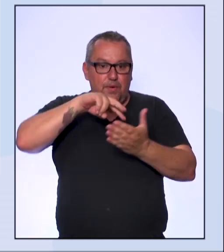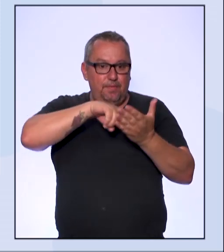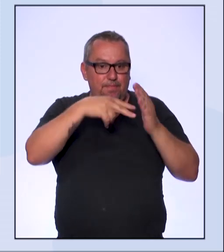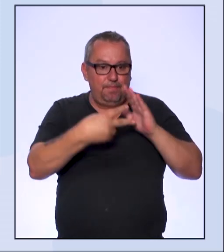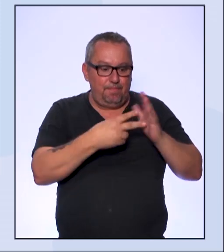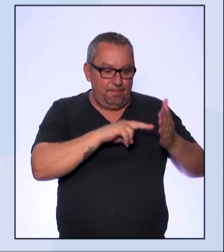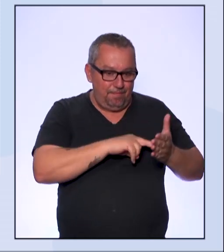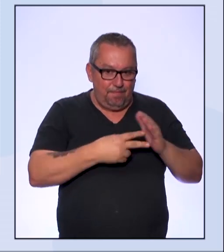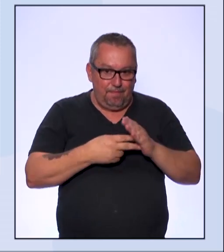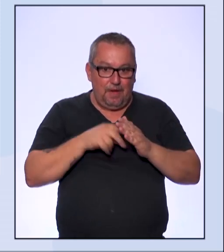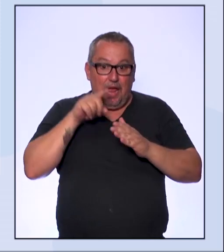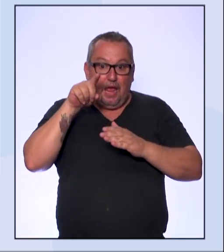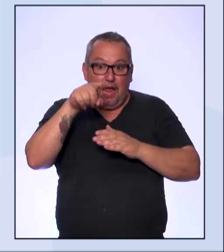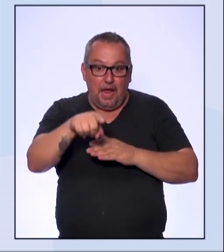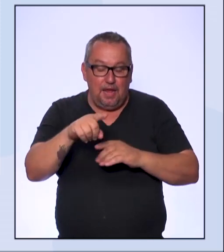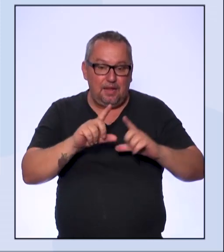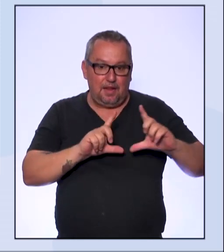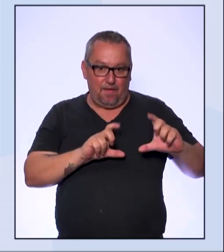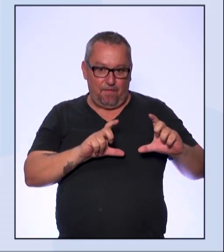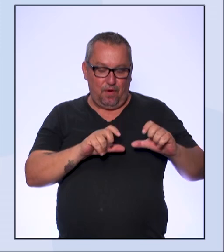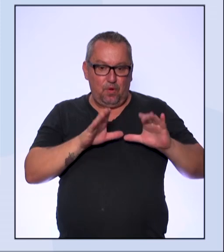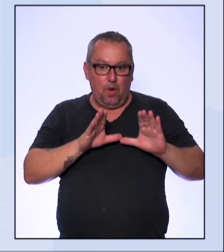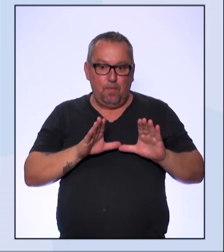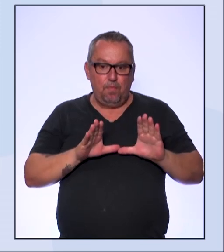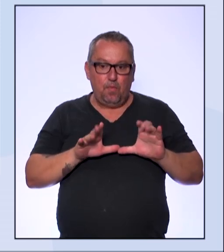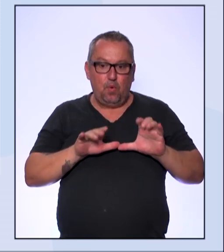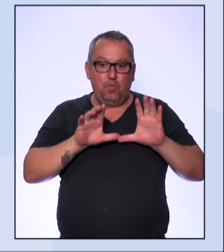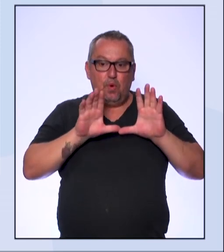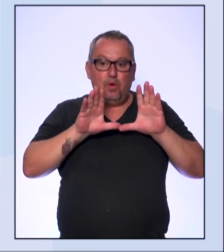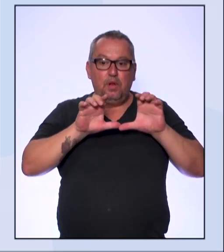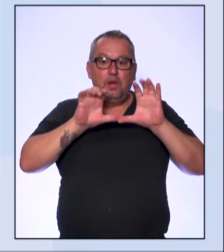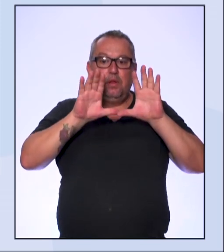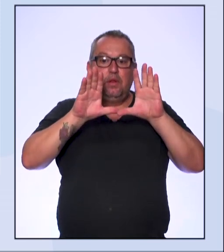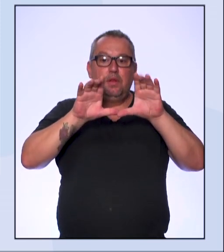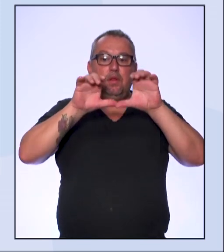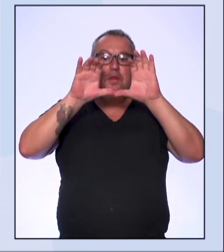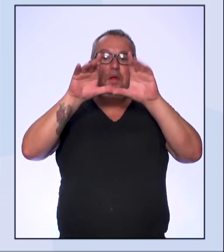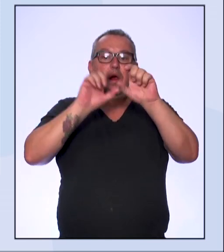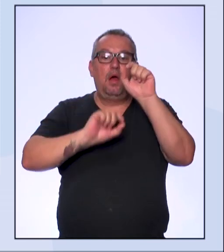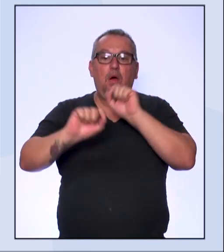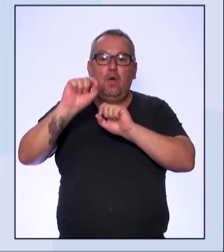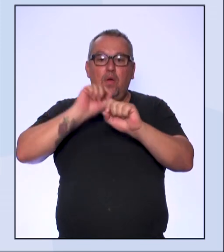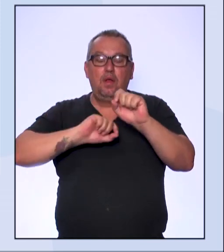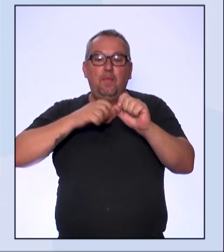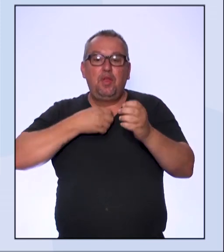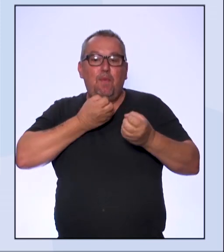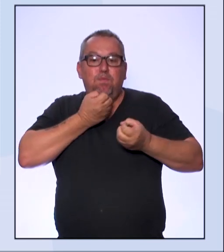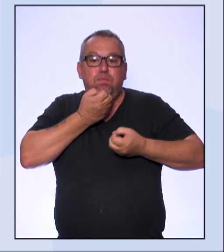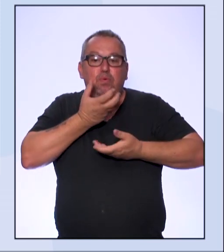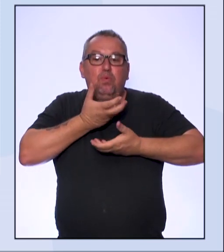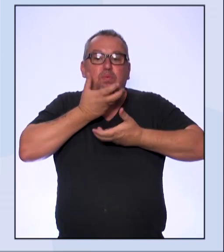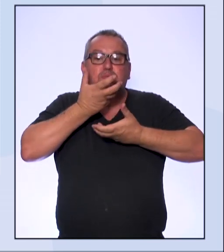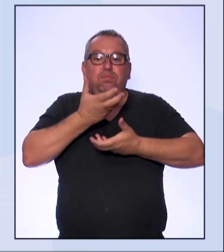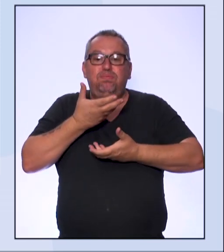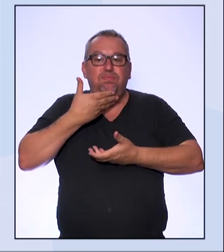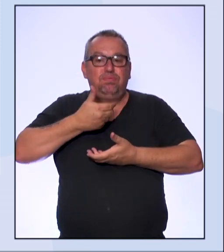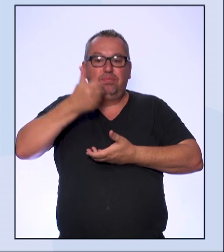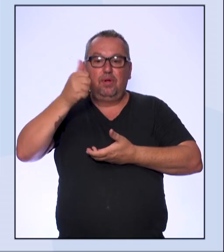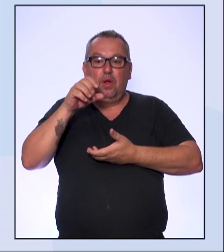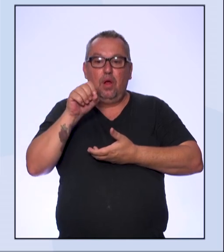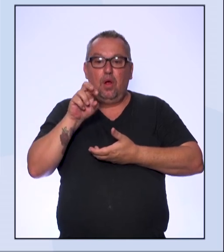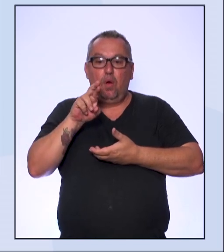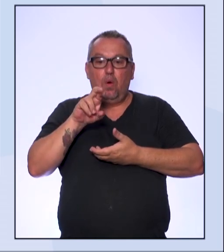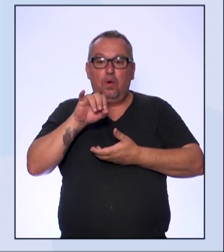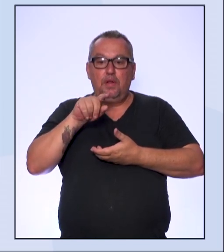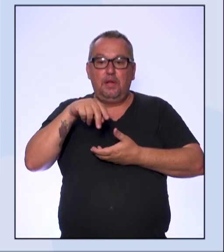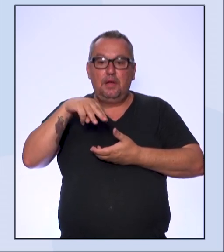Essa da foto é um origami de borboleta e faz referência a uma das minhas poesias preferidas, Origami, da